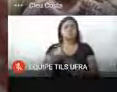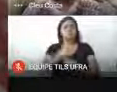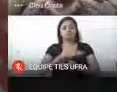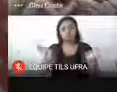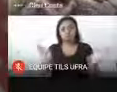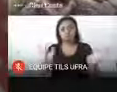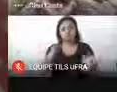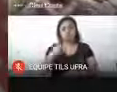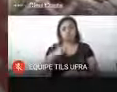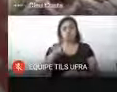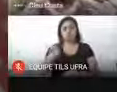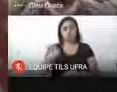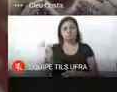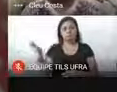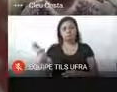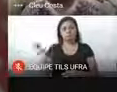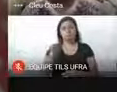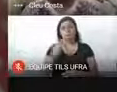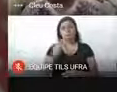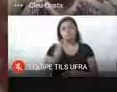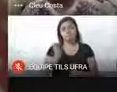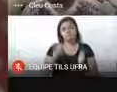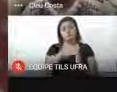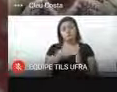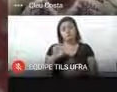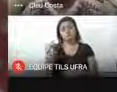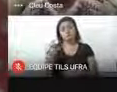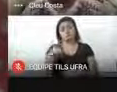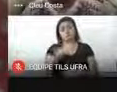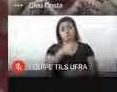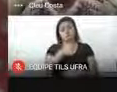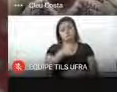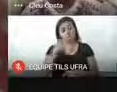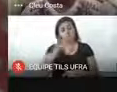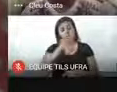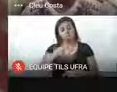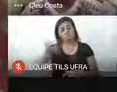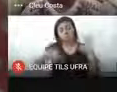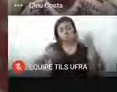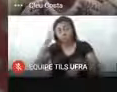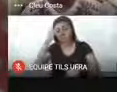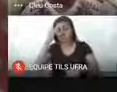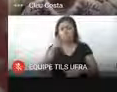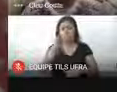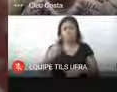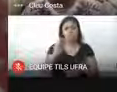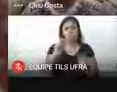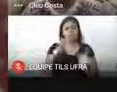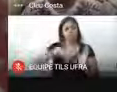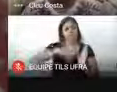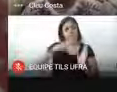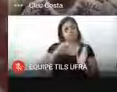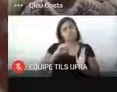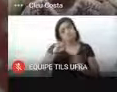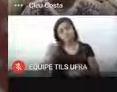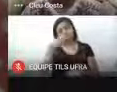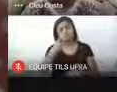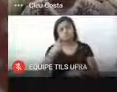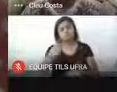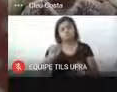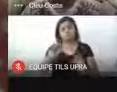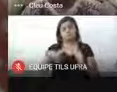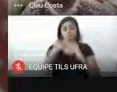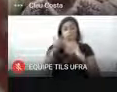bom que até o dia 5 de agosto as pessoas lessem, se for possível. Então, quem quiser, é só mandar o e-mail para a gente,